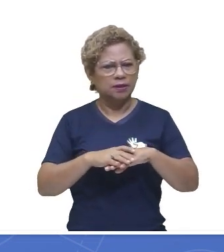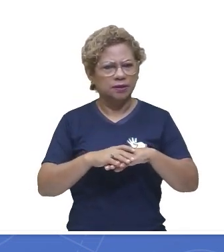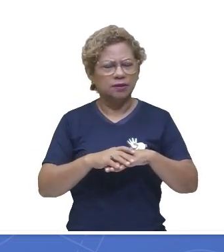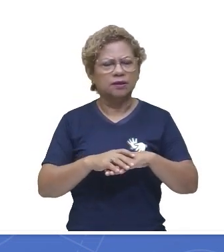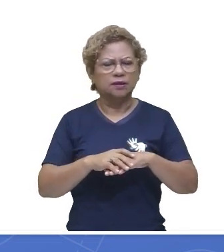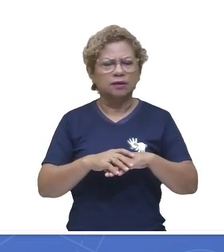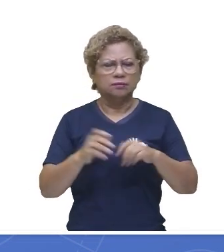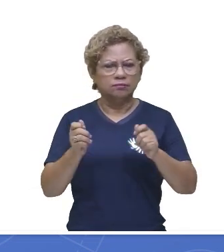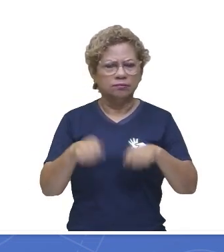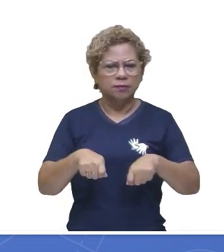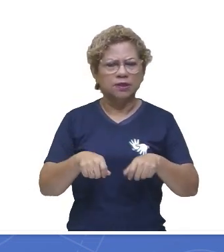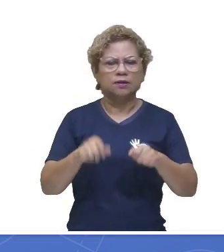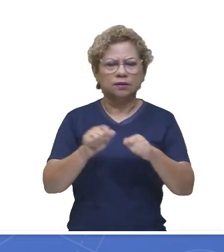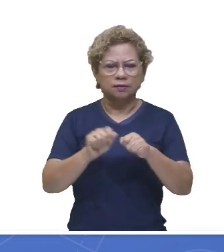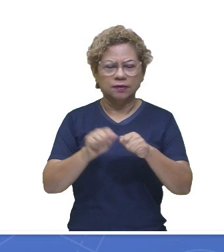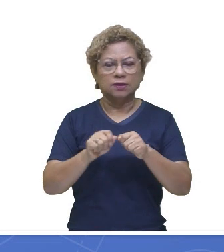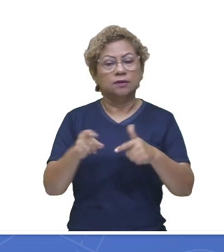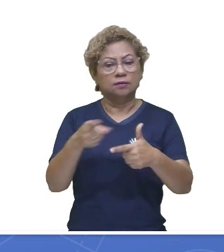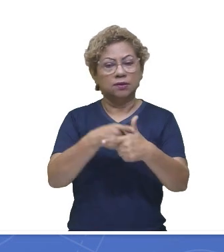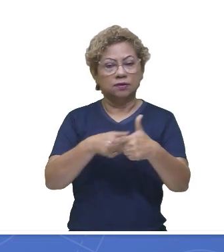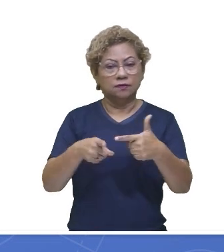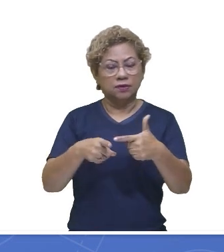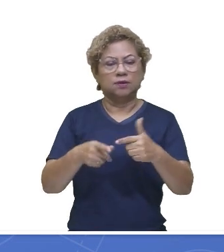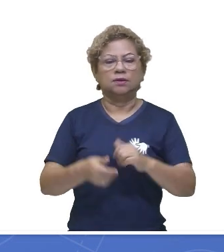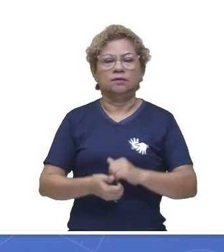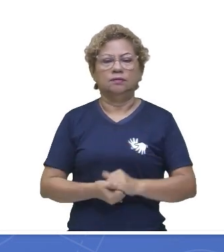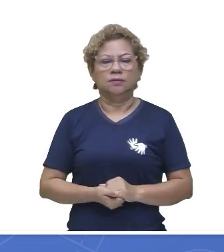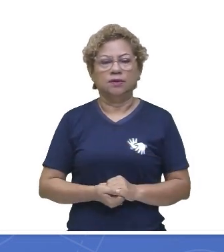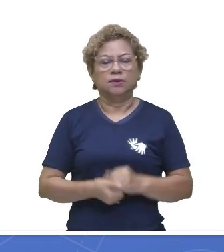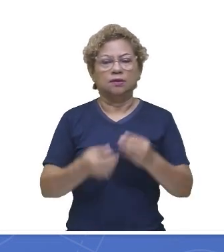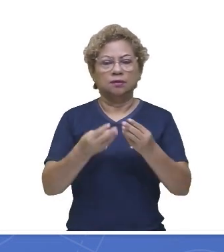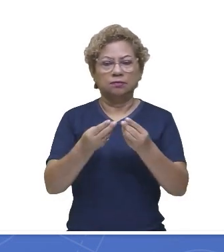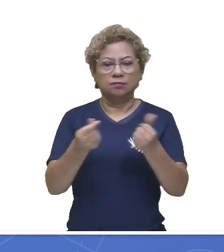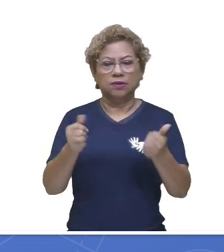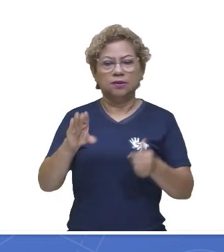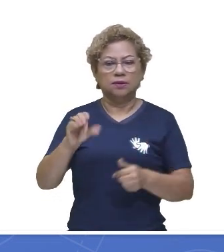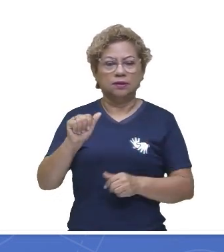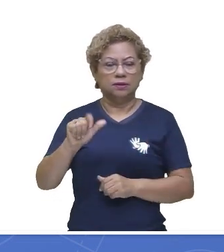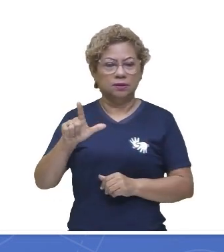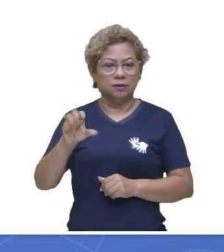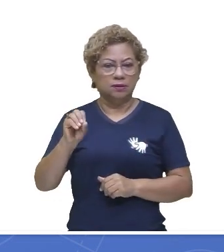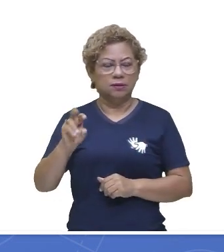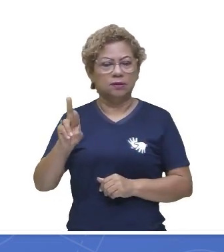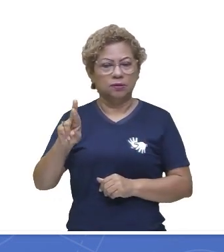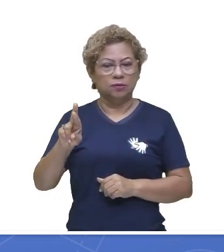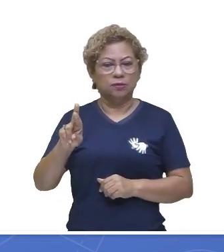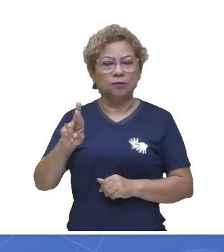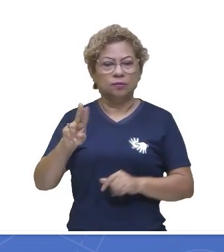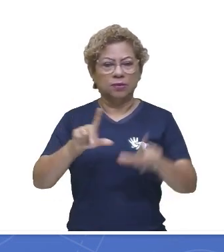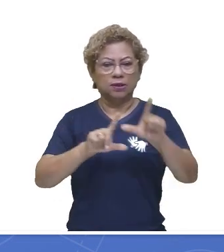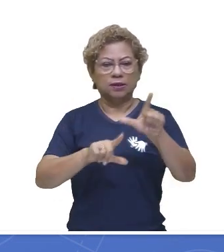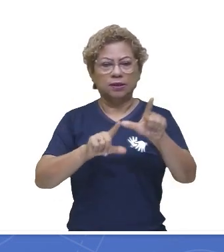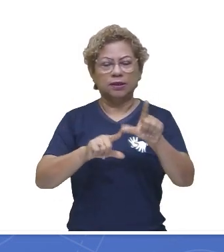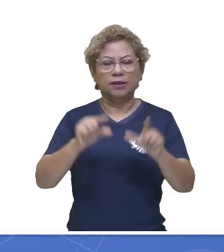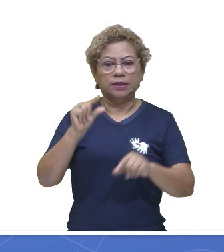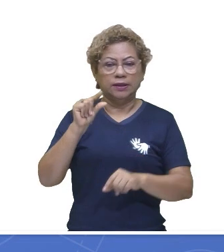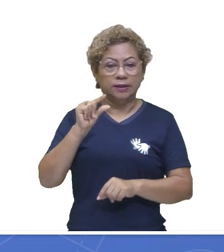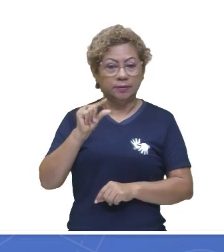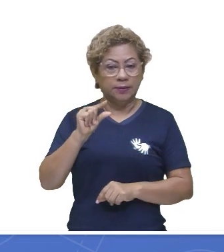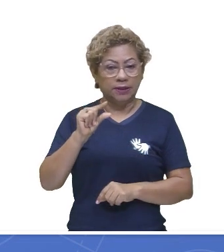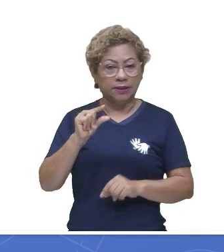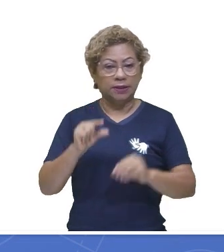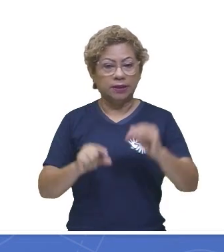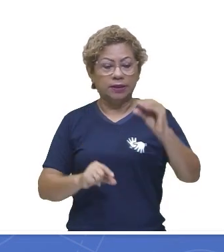corpo. Então, a gente chama calor específico sensível pela letra C minúscula. A gente não deve confundir, a letra C